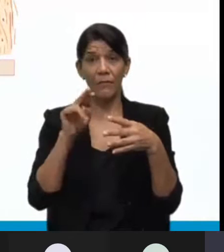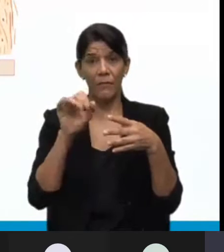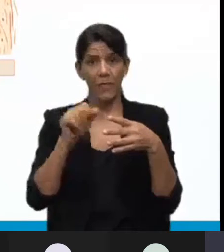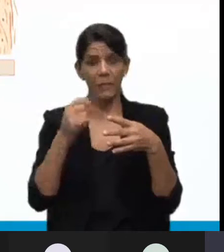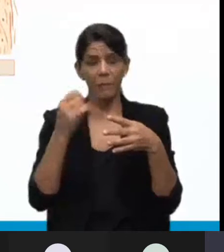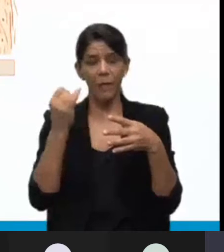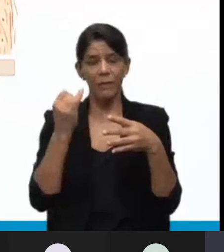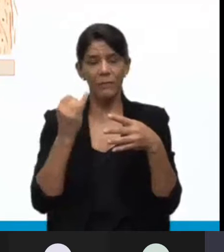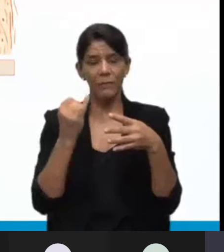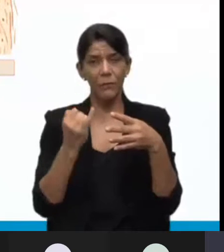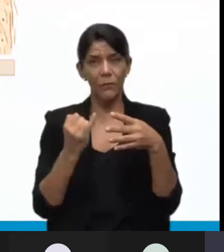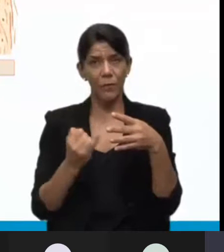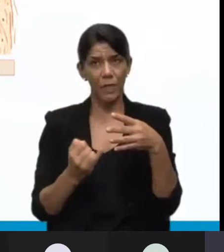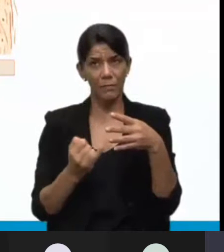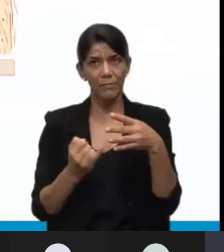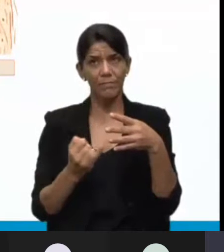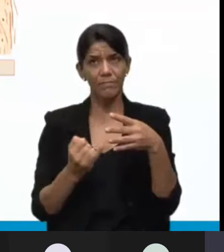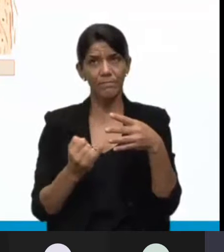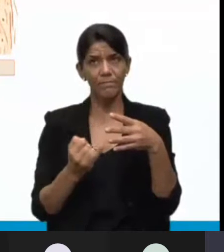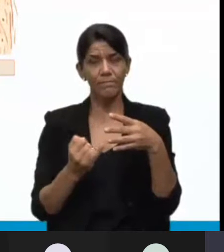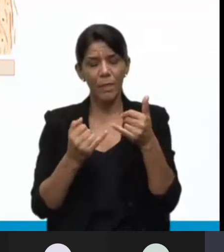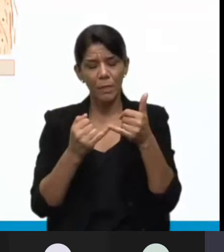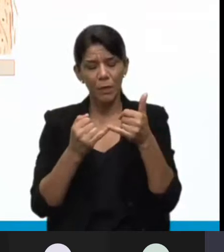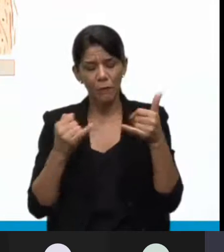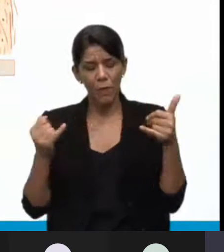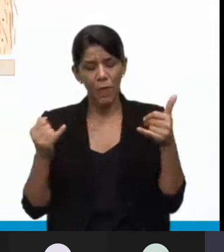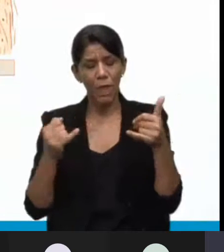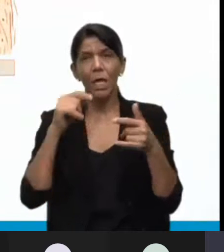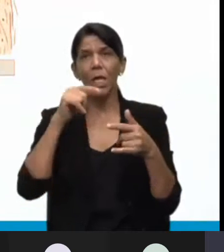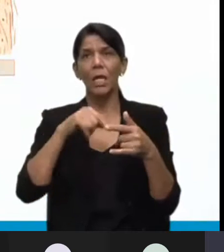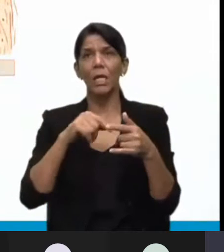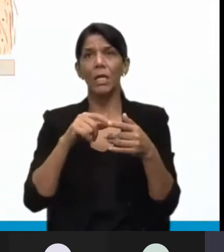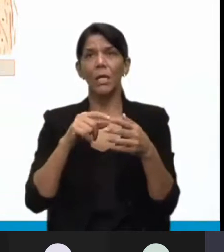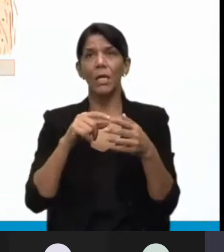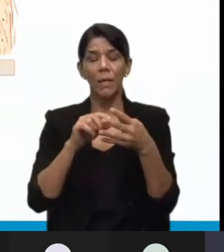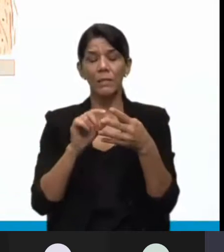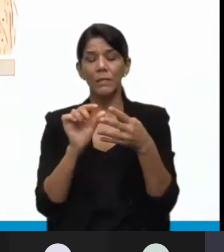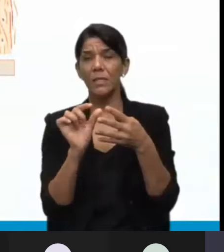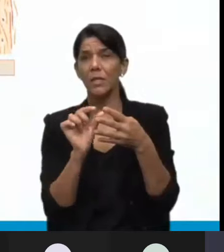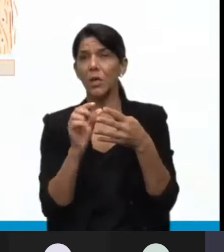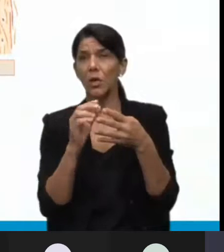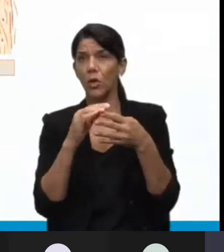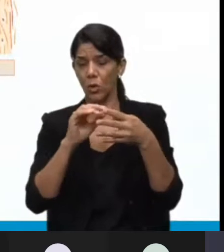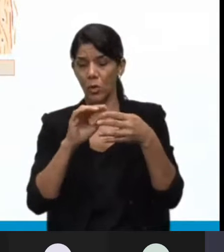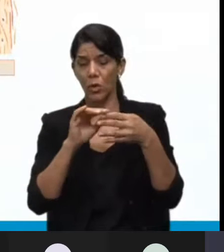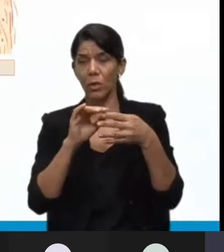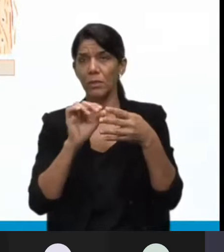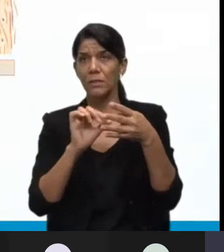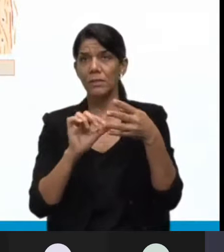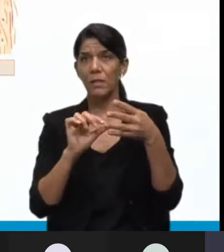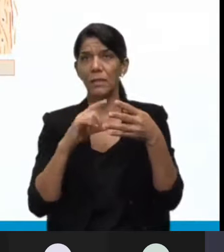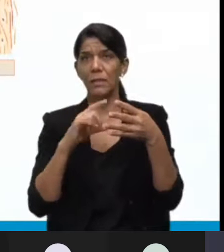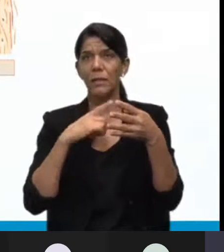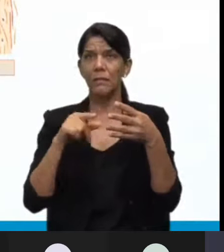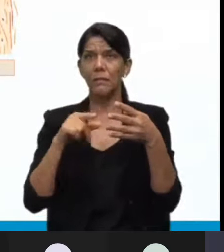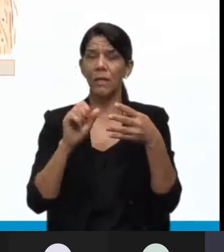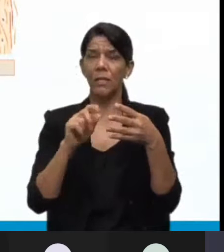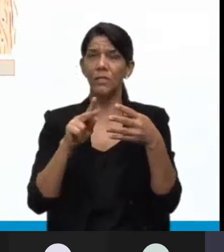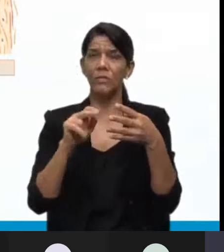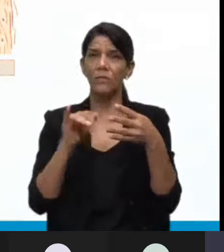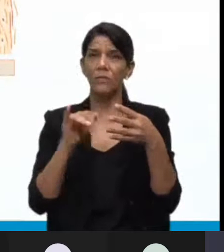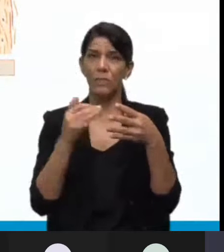mais fina, mais delgada do que a artéria. E aqui, ó, mais externa aqui na parede da veia, nós temos